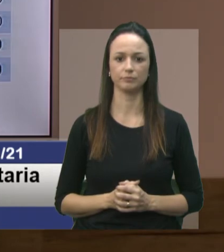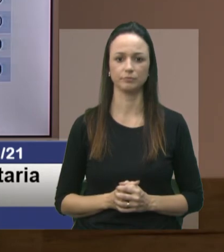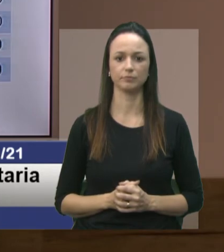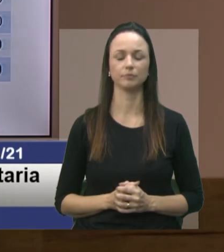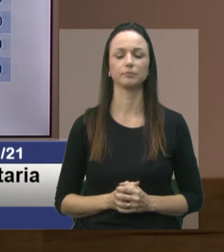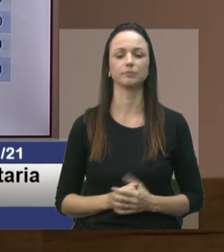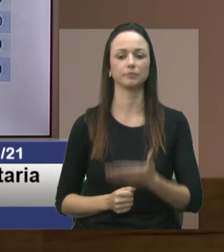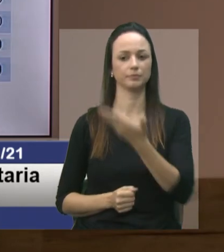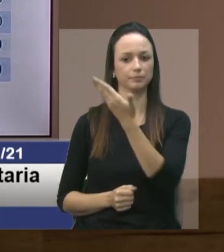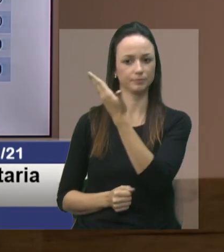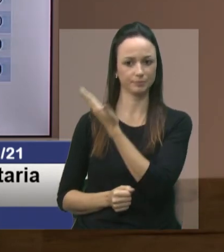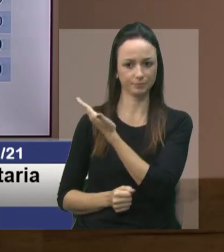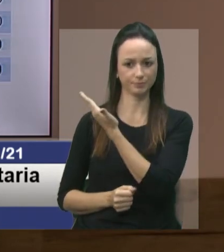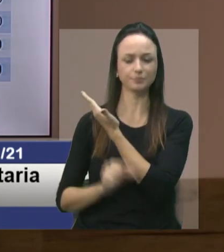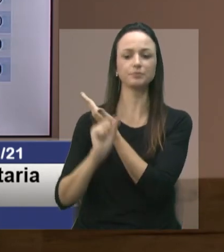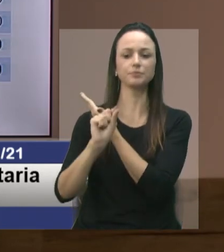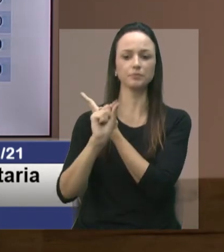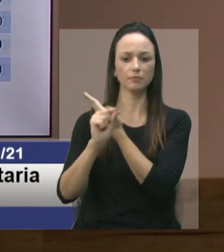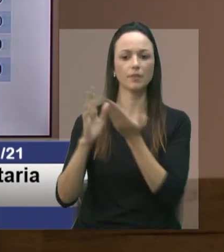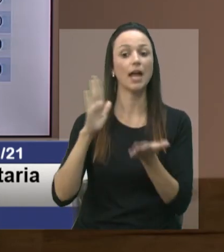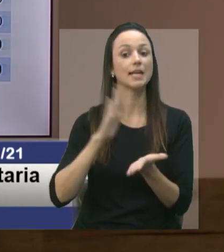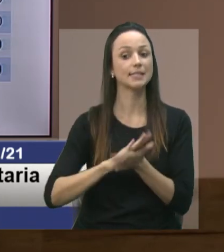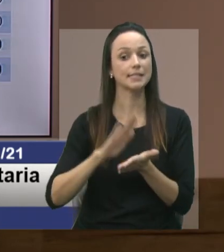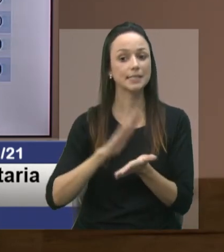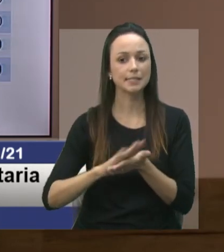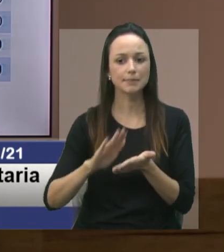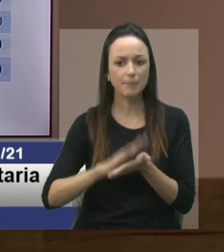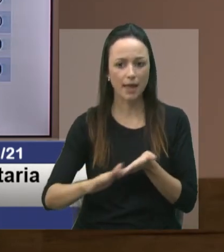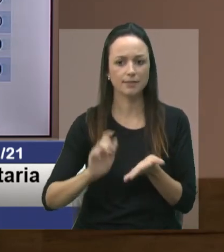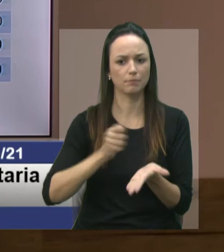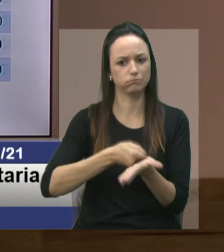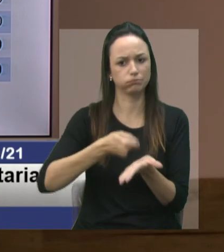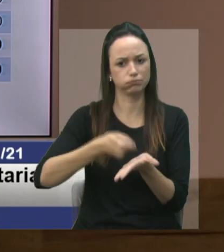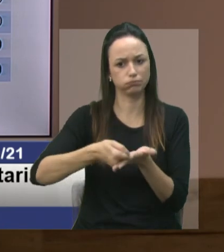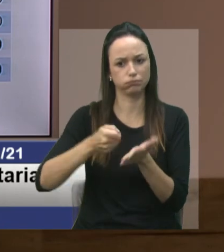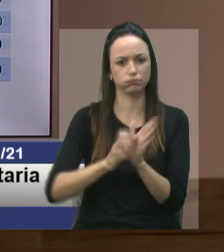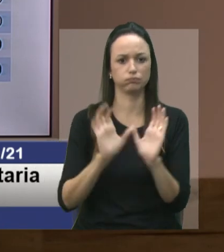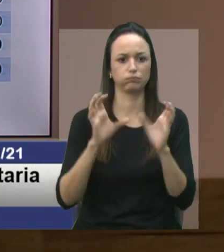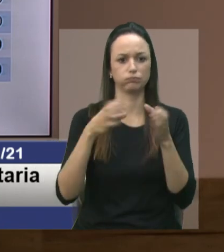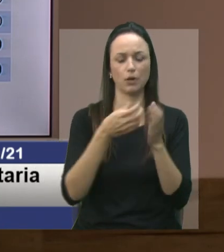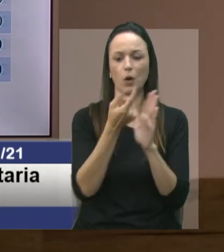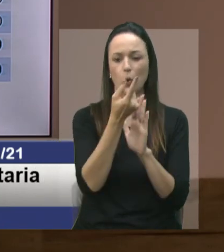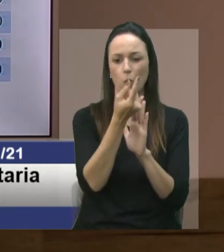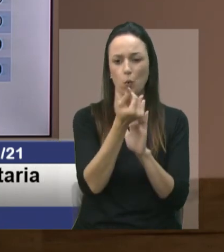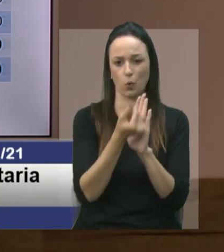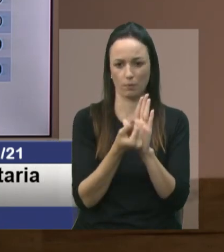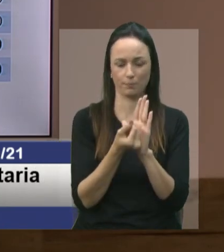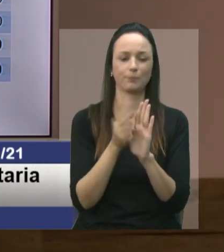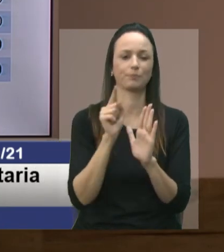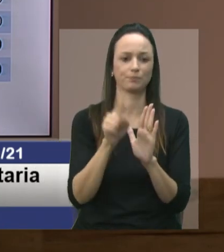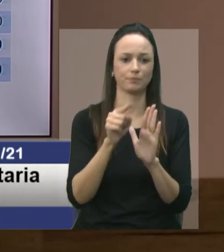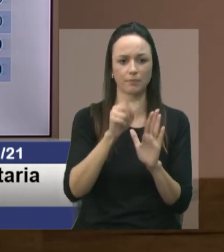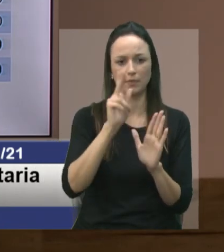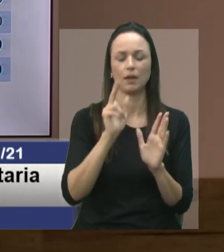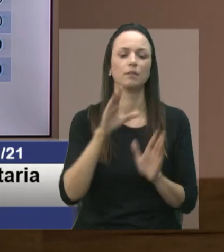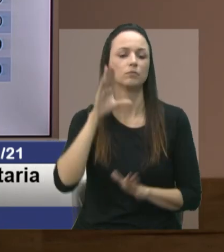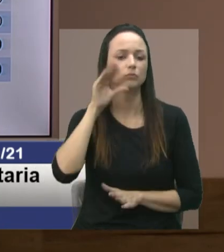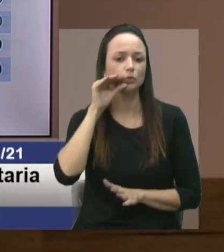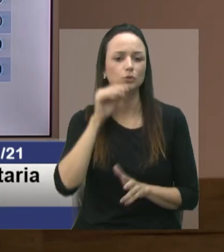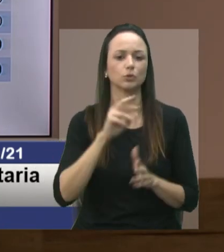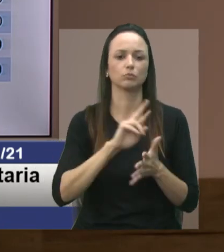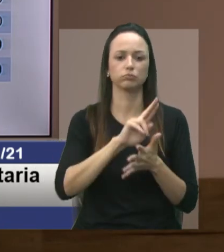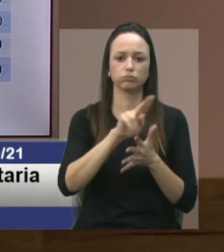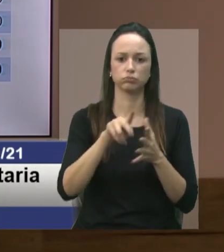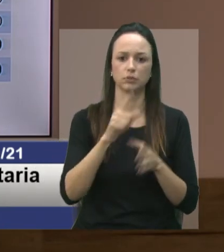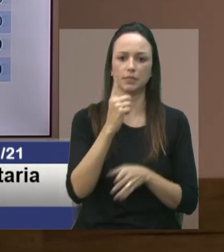Aqui a gente traz a despesa estimada por categoria econômica. Em pessoal e encargos,